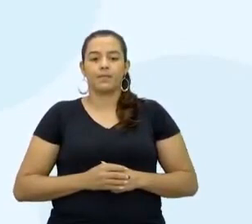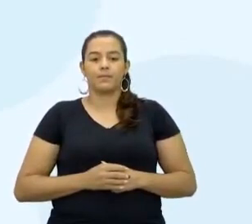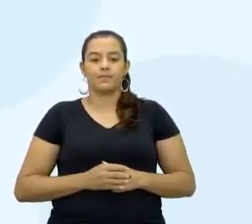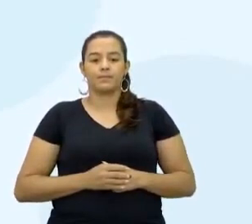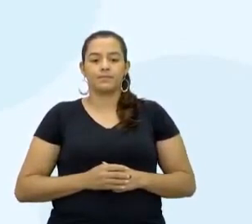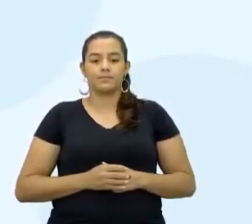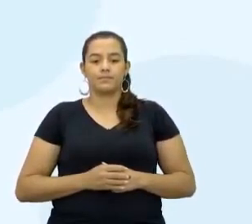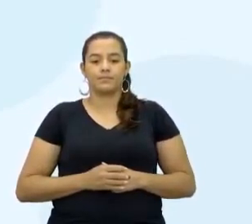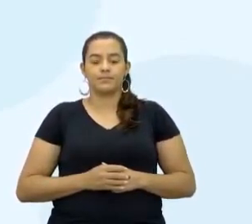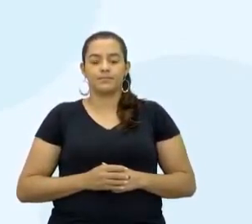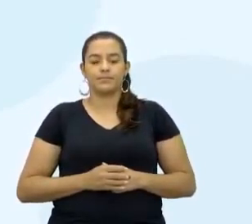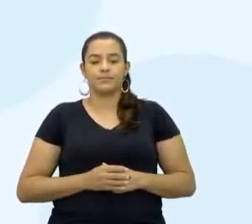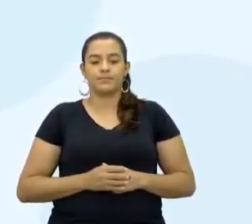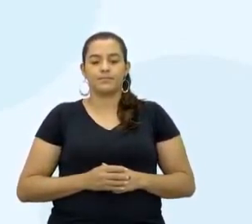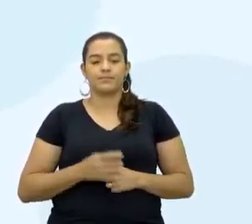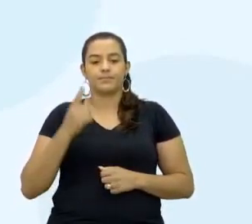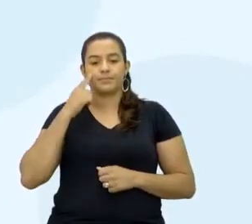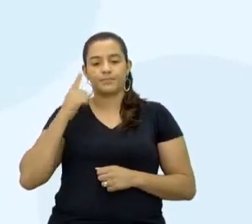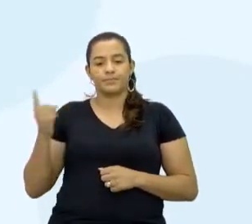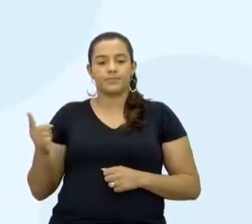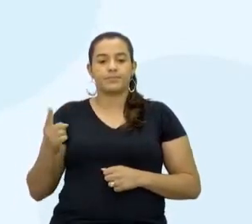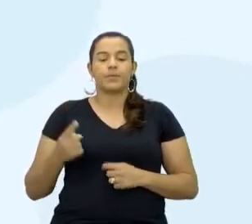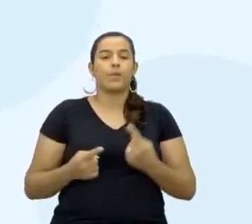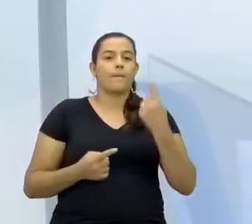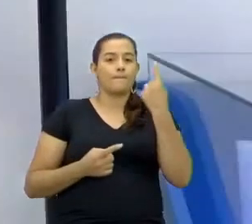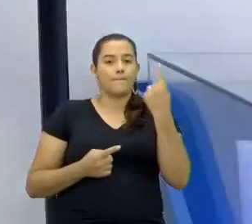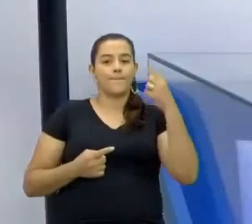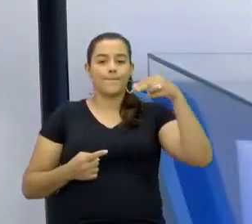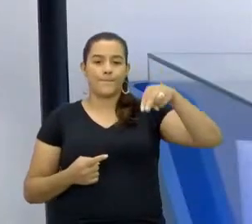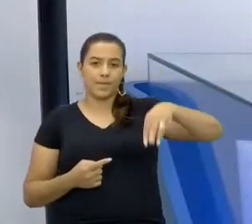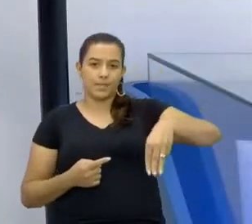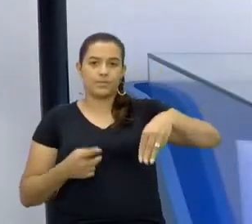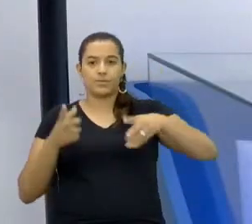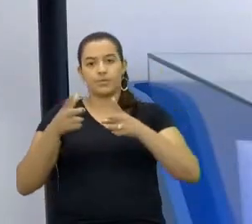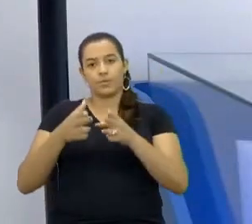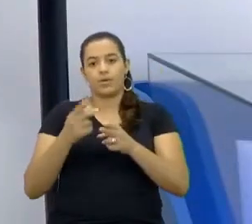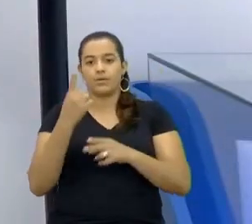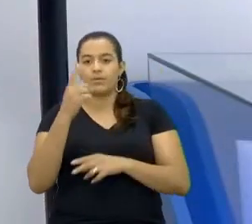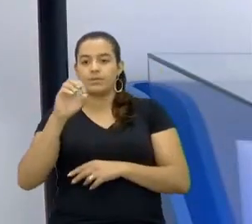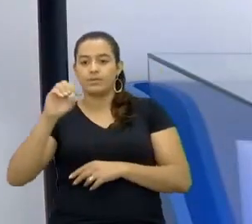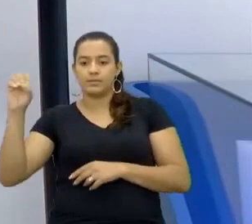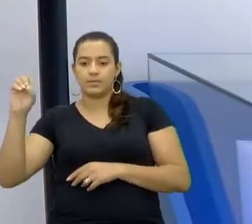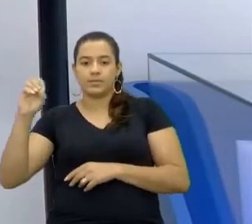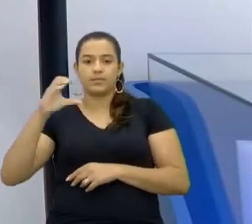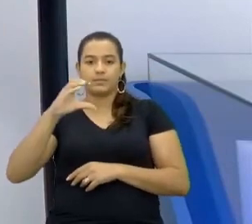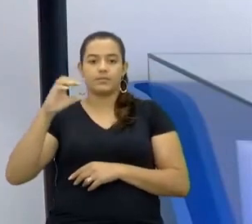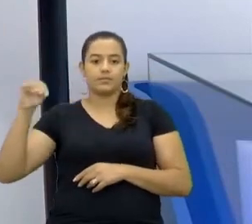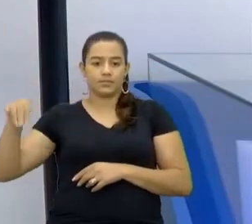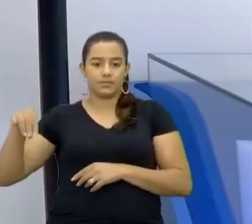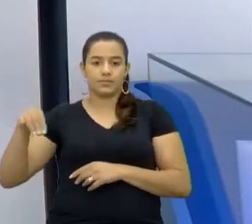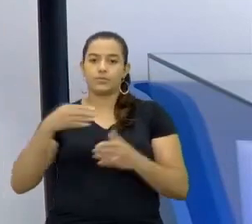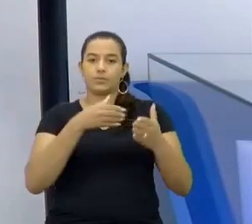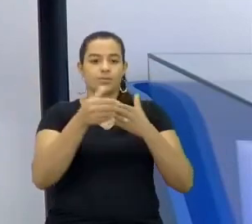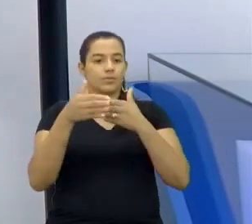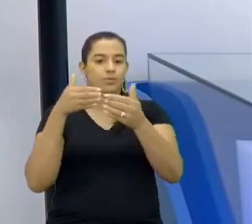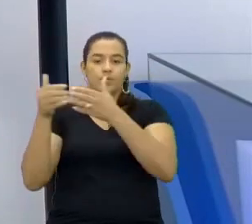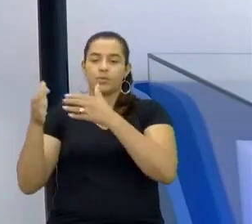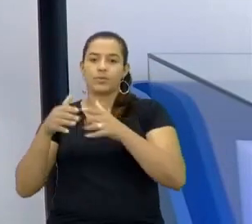Aqui nós temos o seguinte, ó, 1 metro é a mesma coisa que 100 centímetros, tem que lembrar isso, em qualquer lugar do mundo,